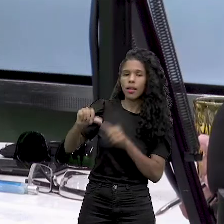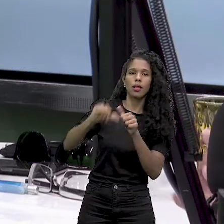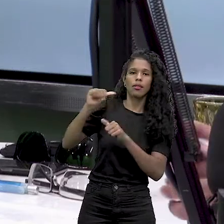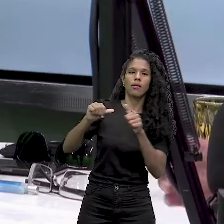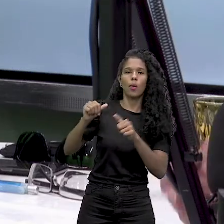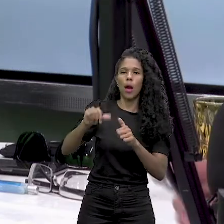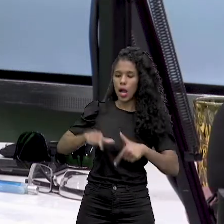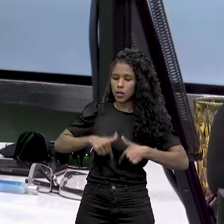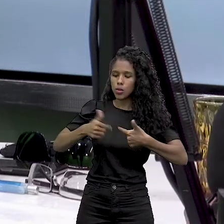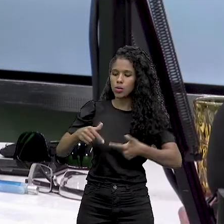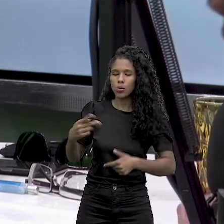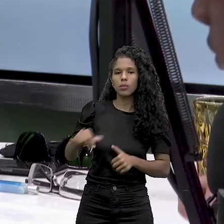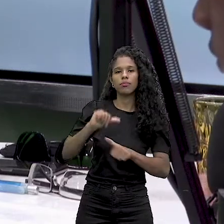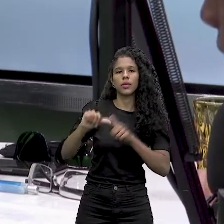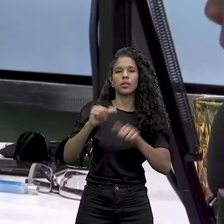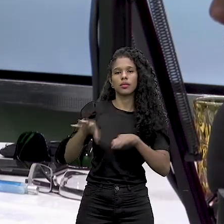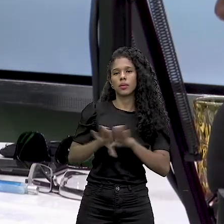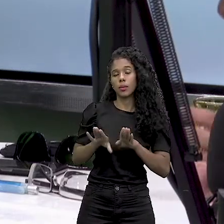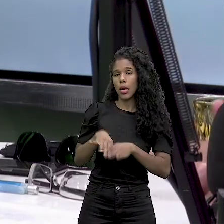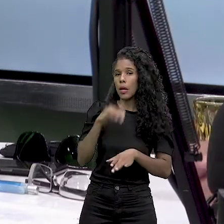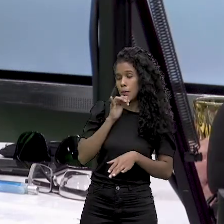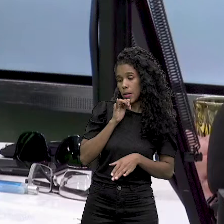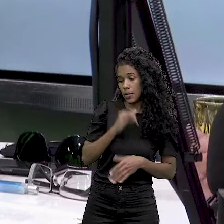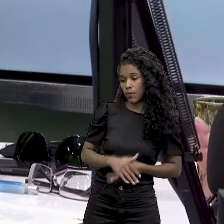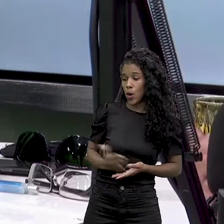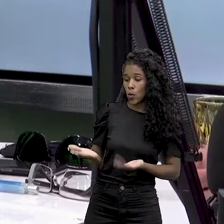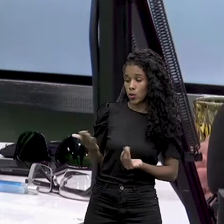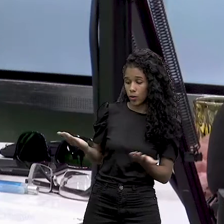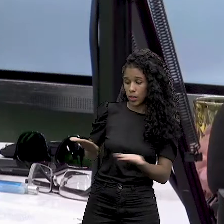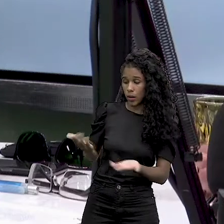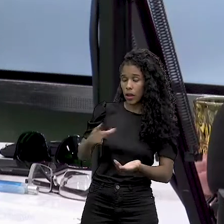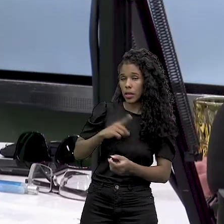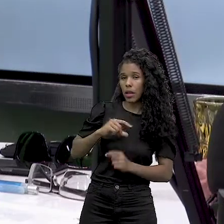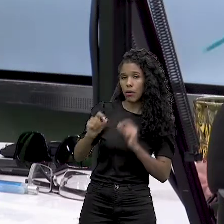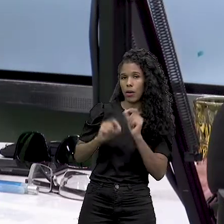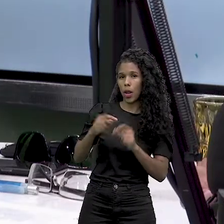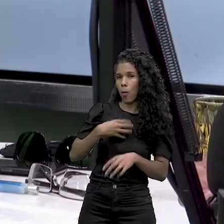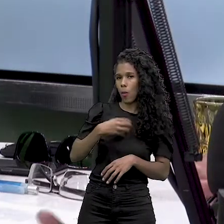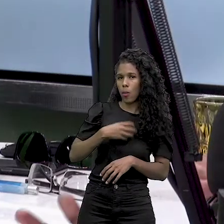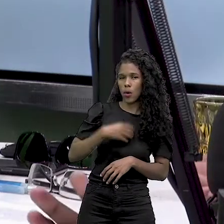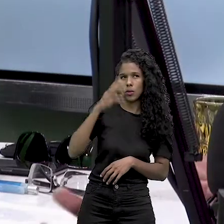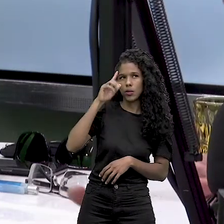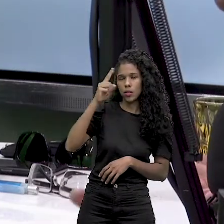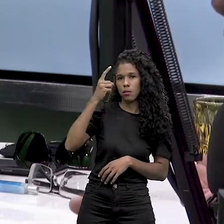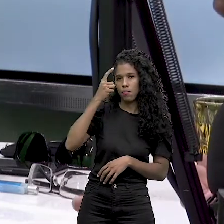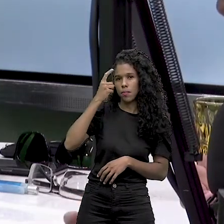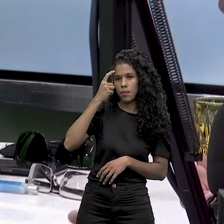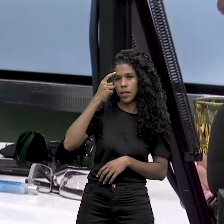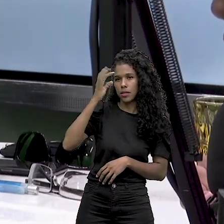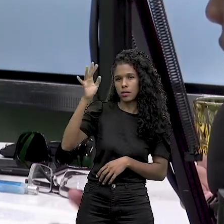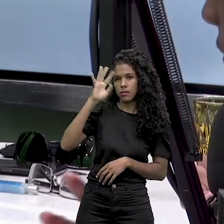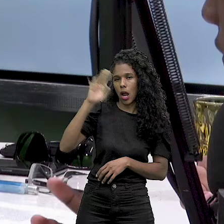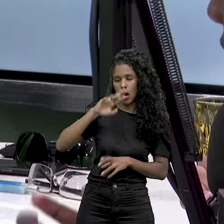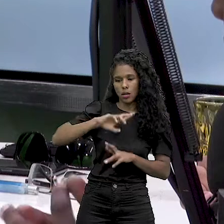vão ter uma outra forma de raciocínio, tá? De compreensão de mundo do que nós. Vou dar um exemplo. Quando eu era criança, a